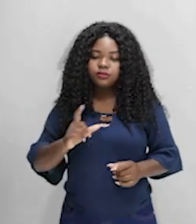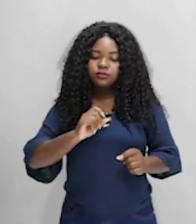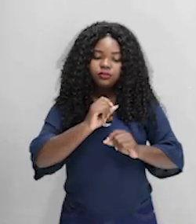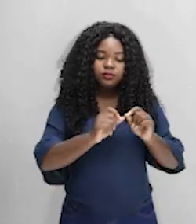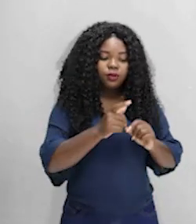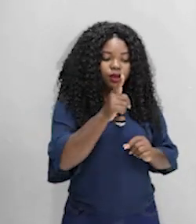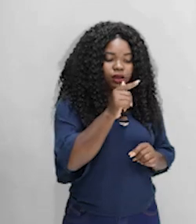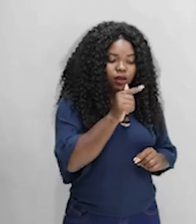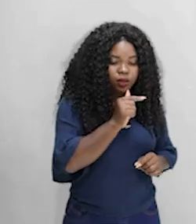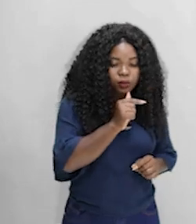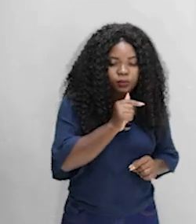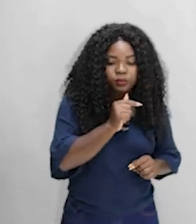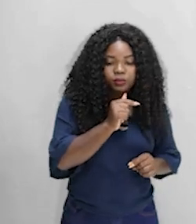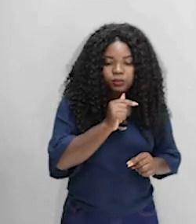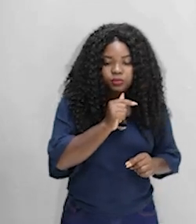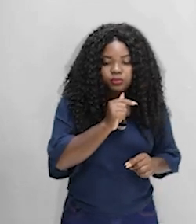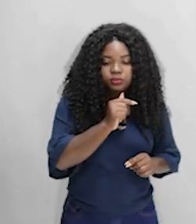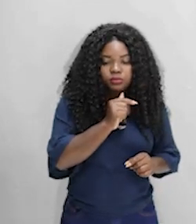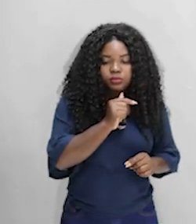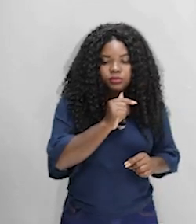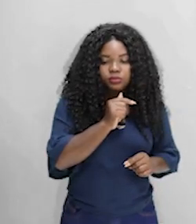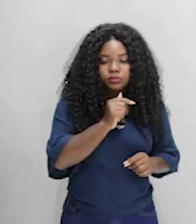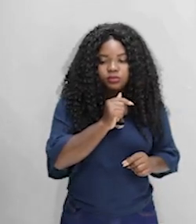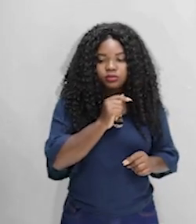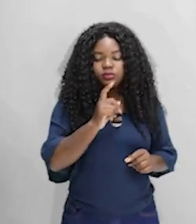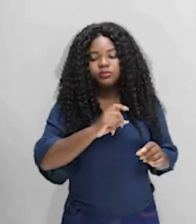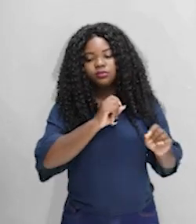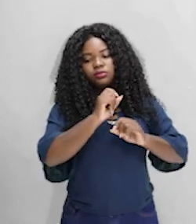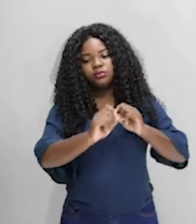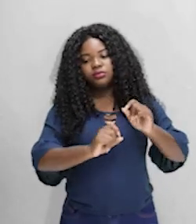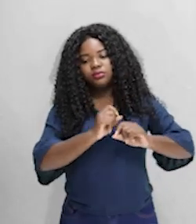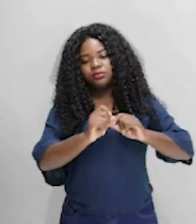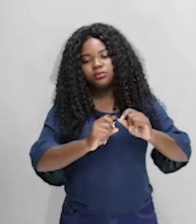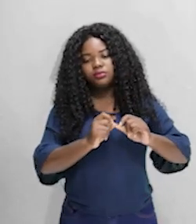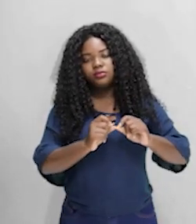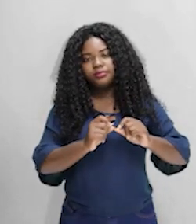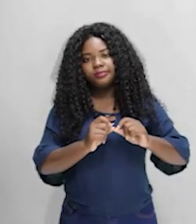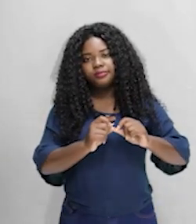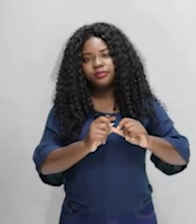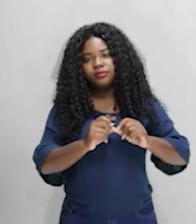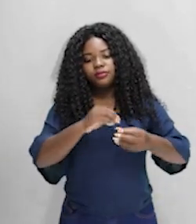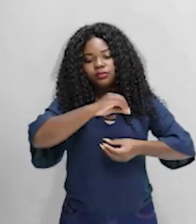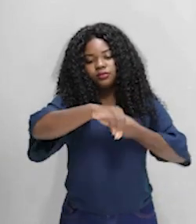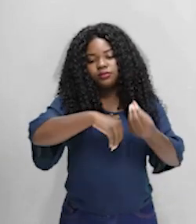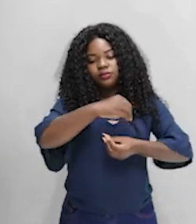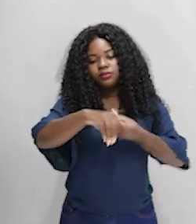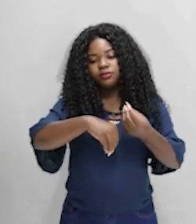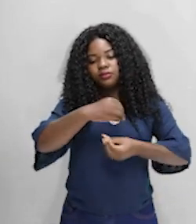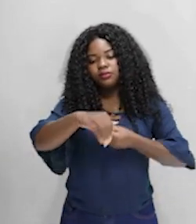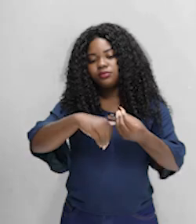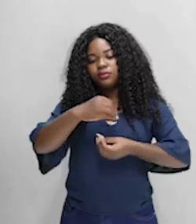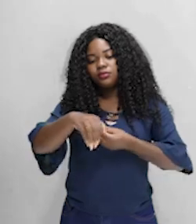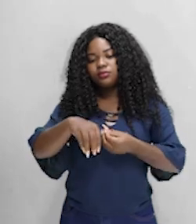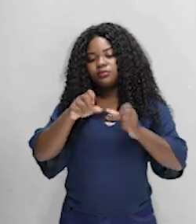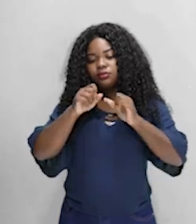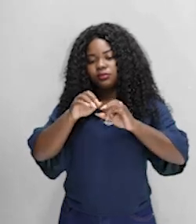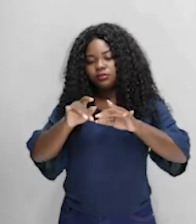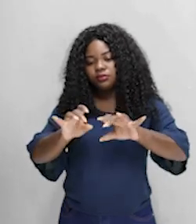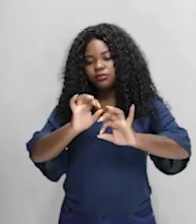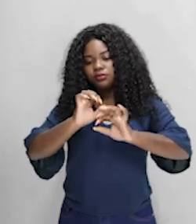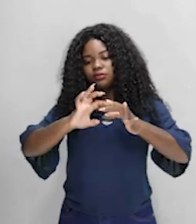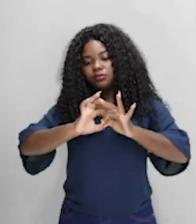de água, esse hipoclorito de sódio, em presença de água, vai reagir com água, liberando